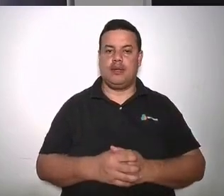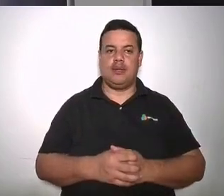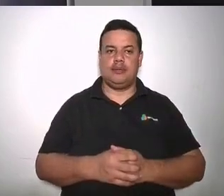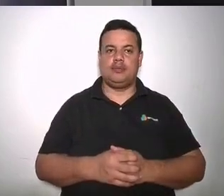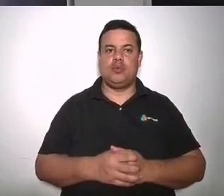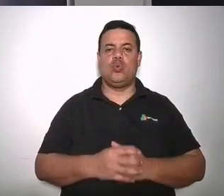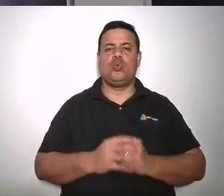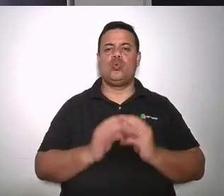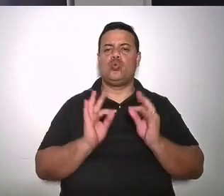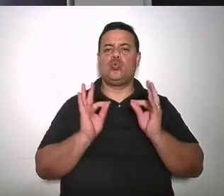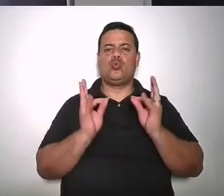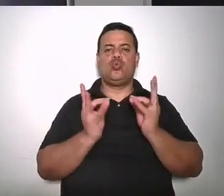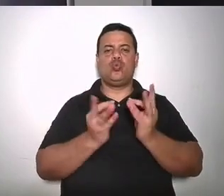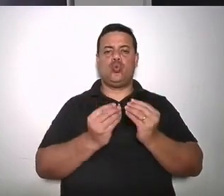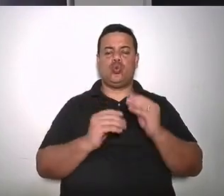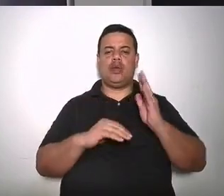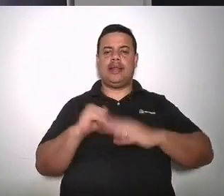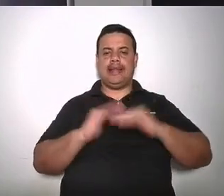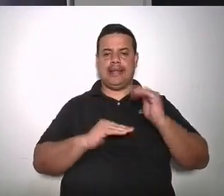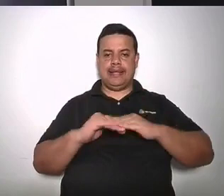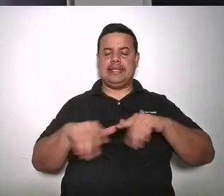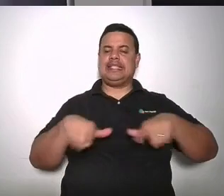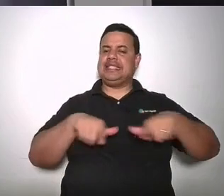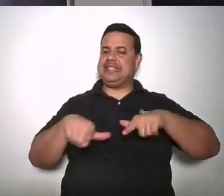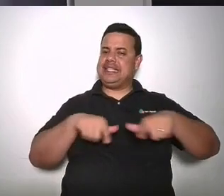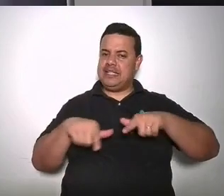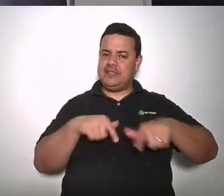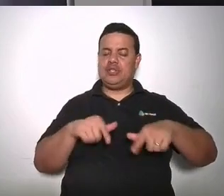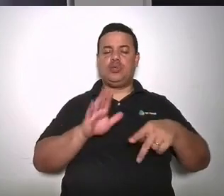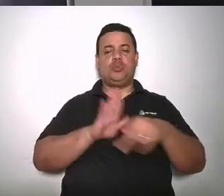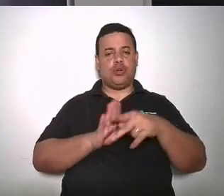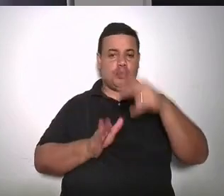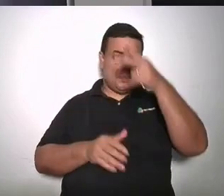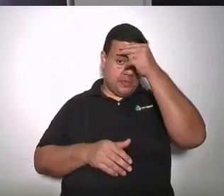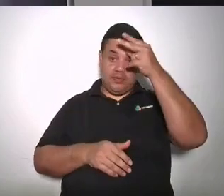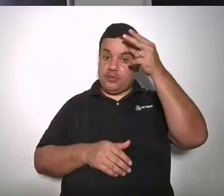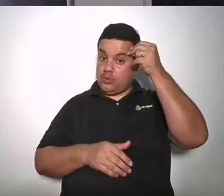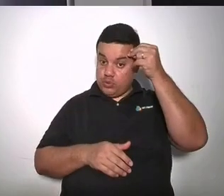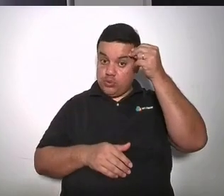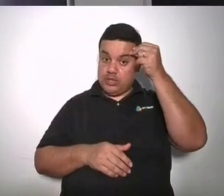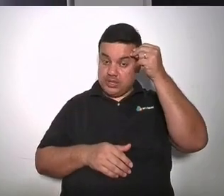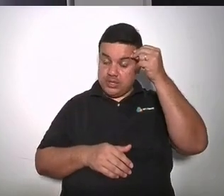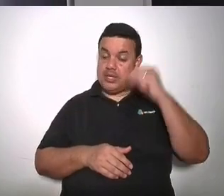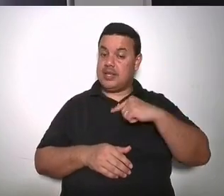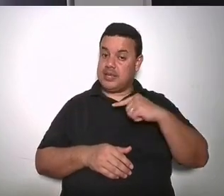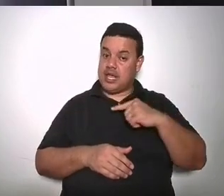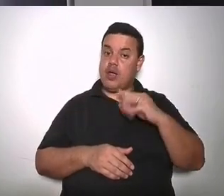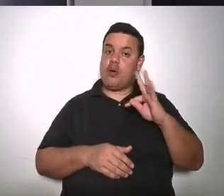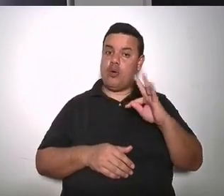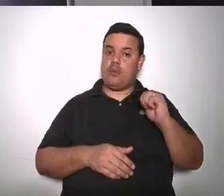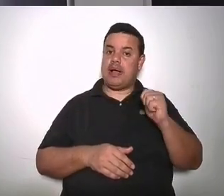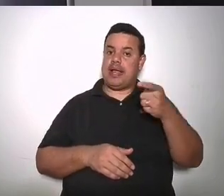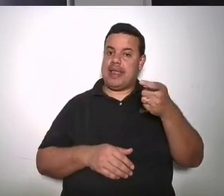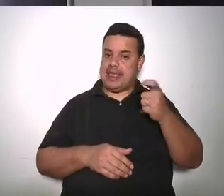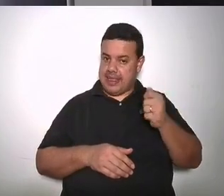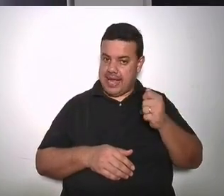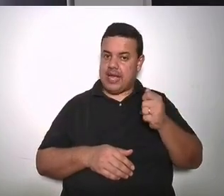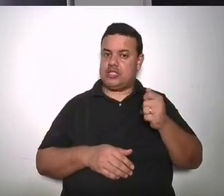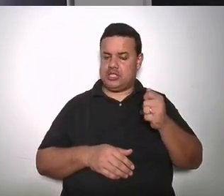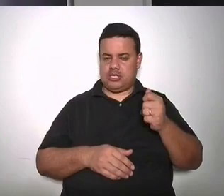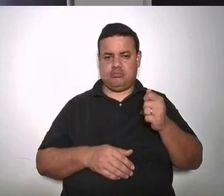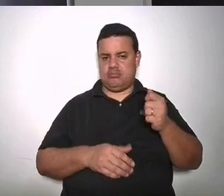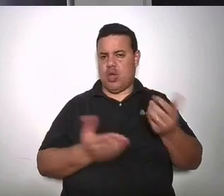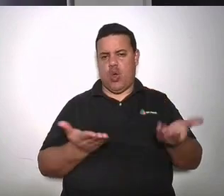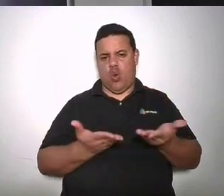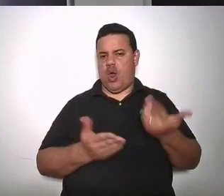que o município faz para alguém, desde uma taxa de expediente, que ultimamente não tem mais, porque